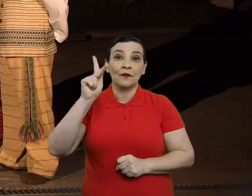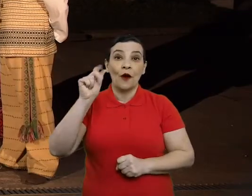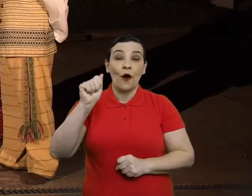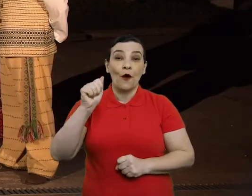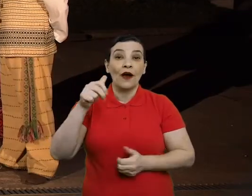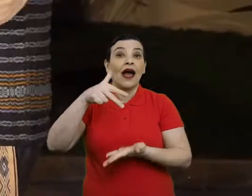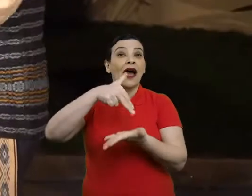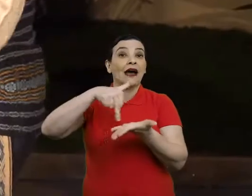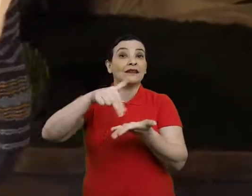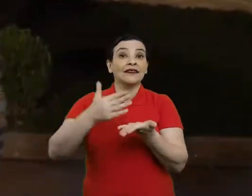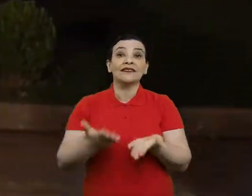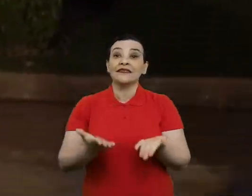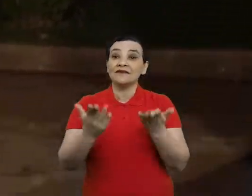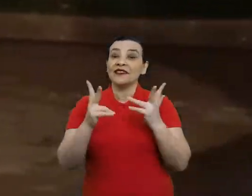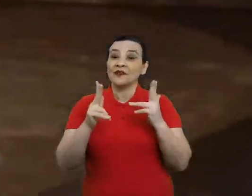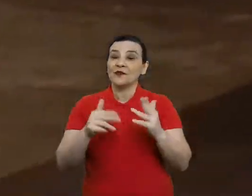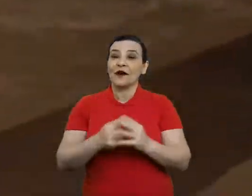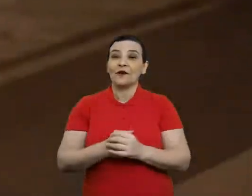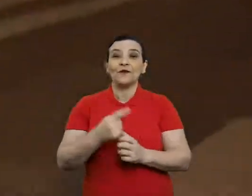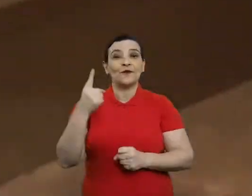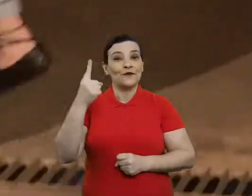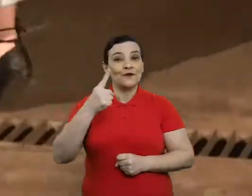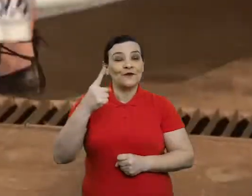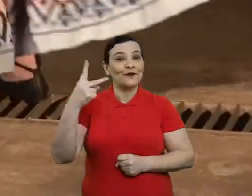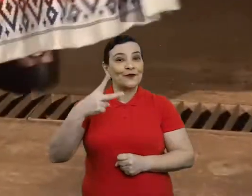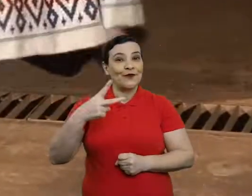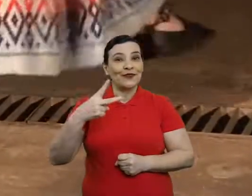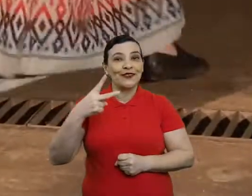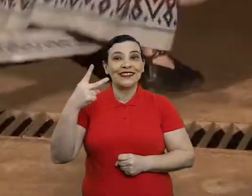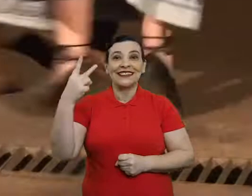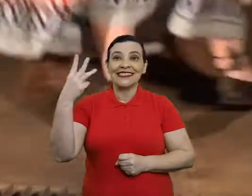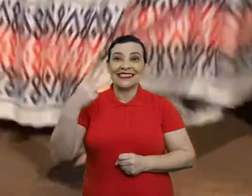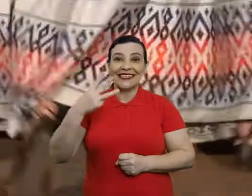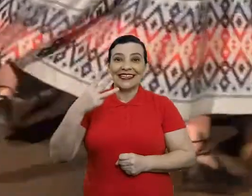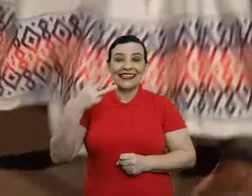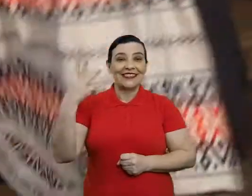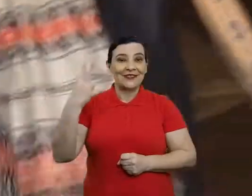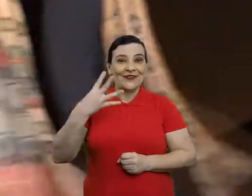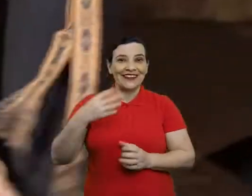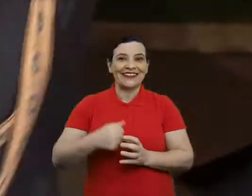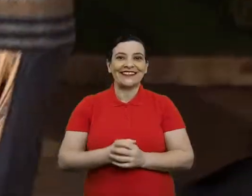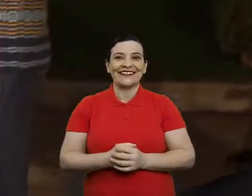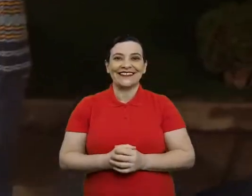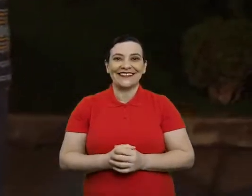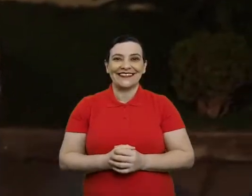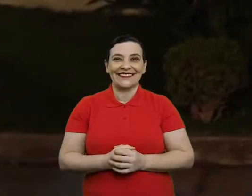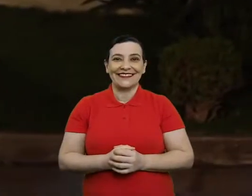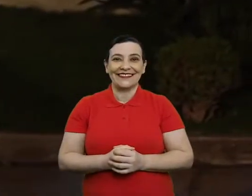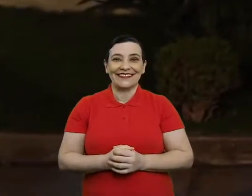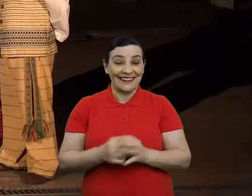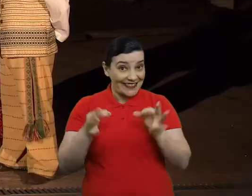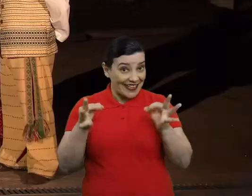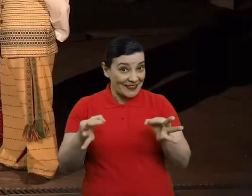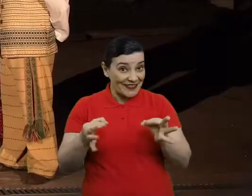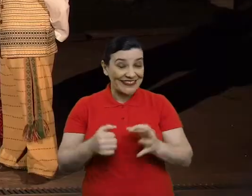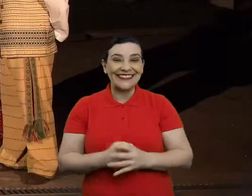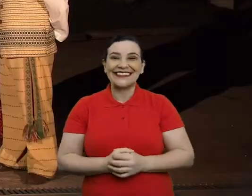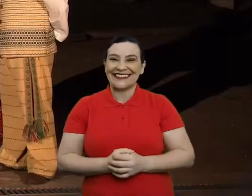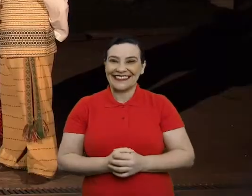desse jeito assim, ó. Um, dois, três, quatro.